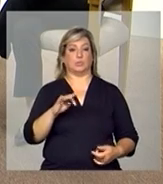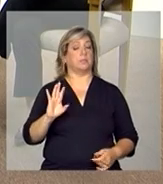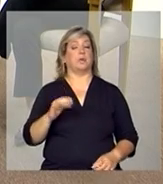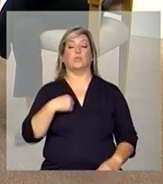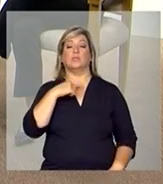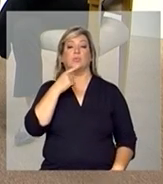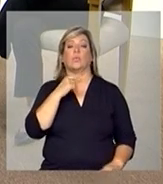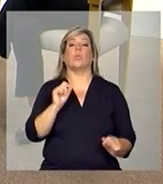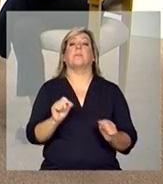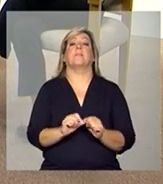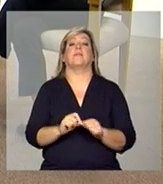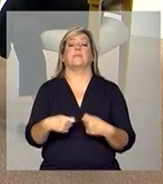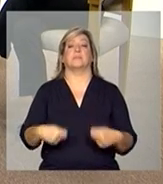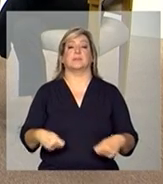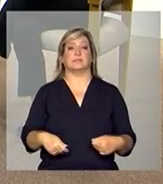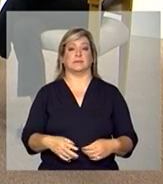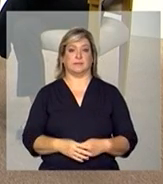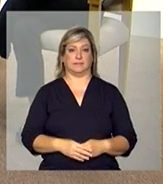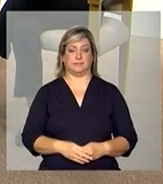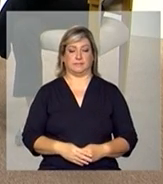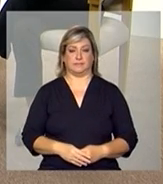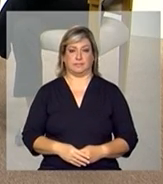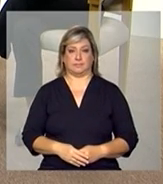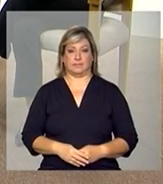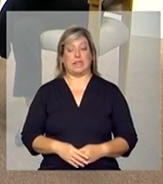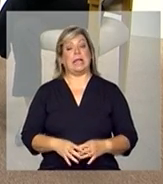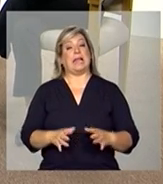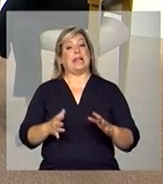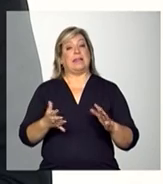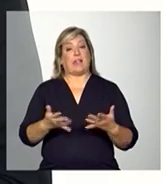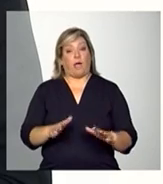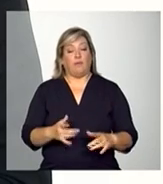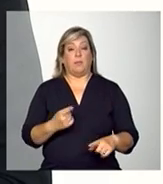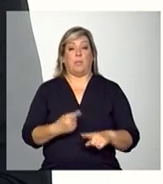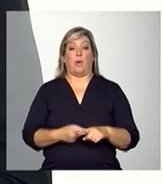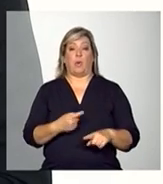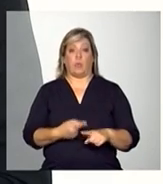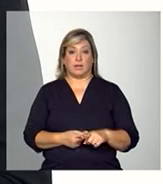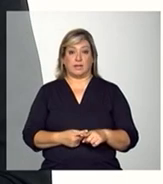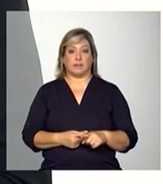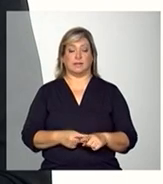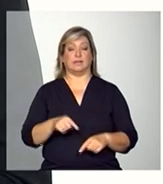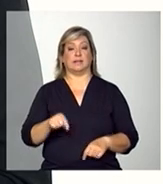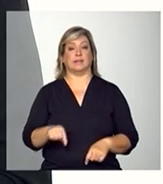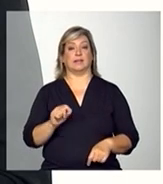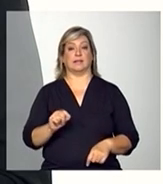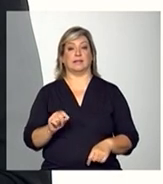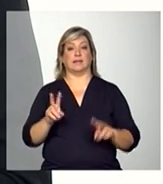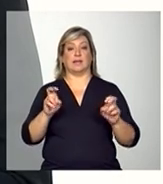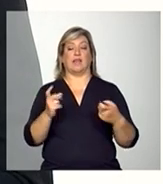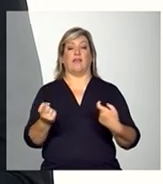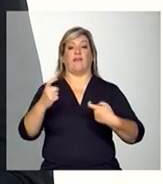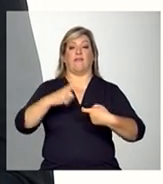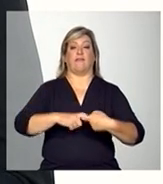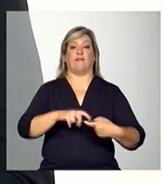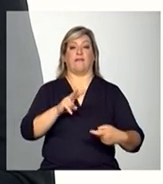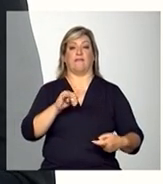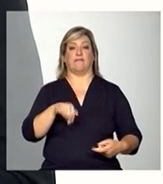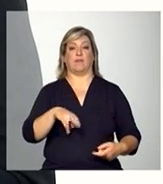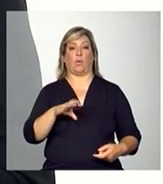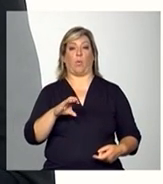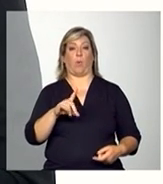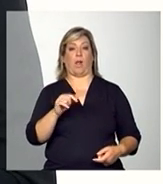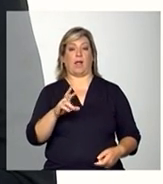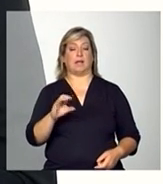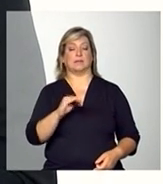o que que eu devo fazer bom provavelmente deve ser a questão da vinculação eh na aba de